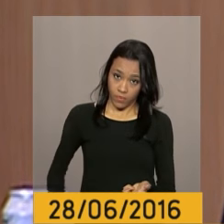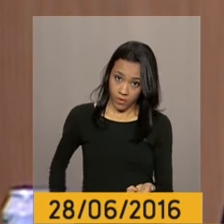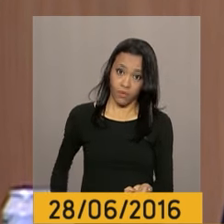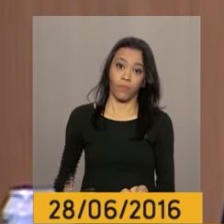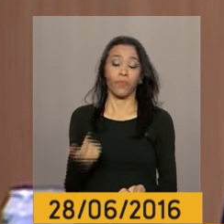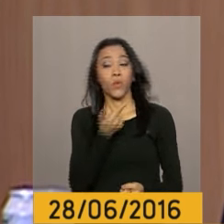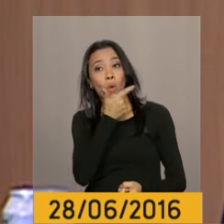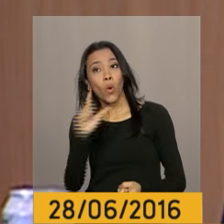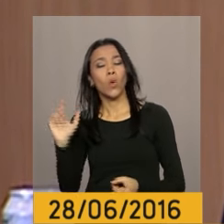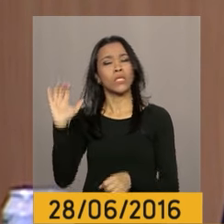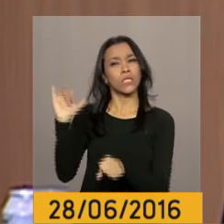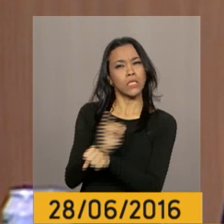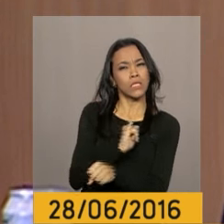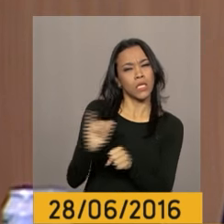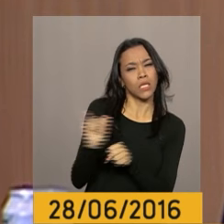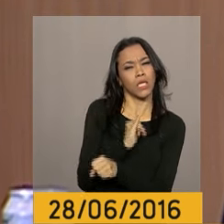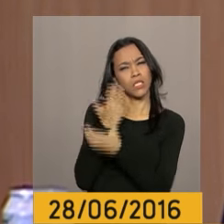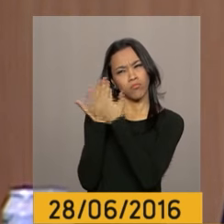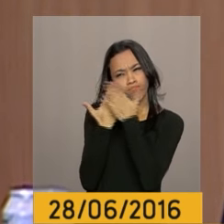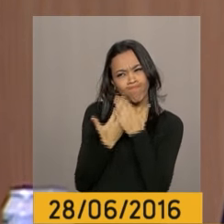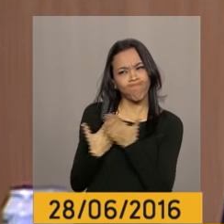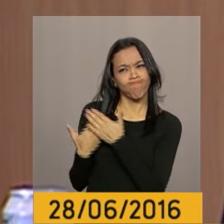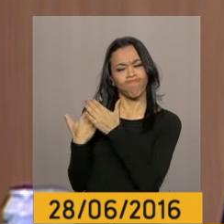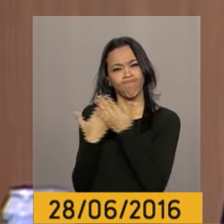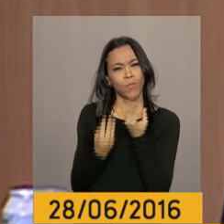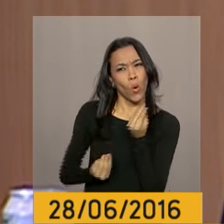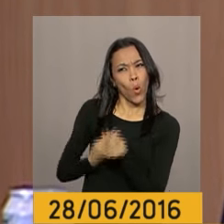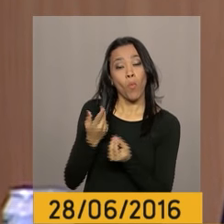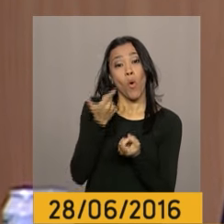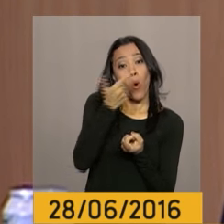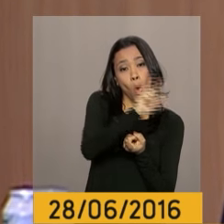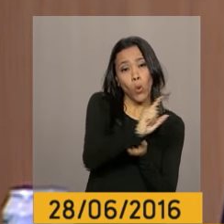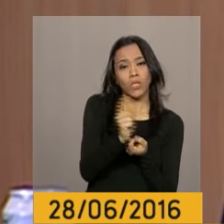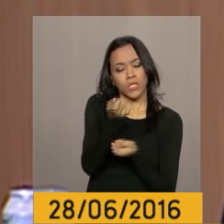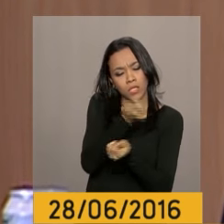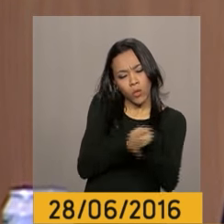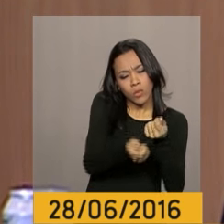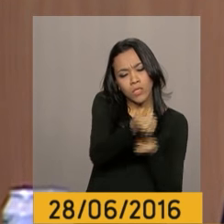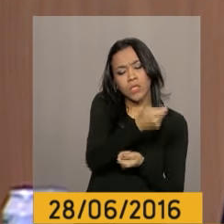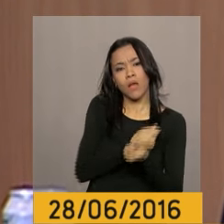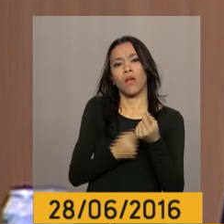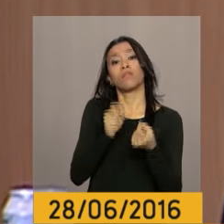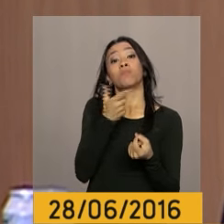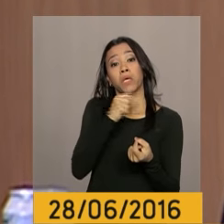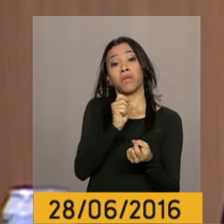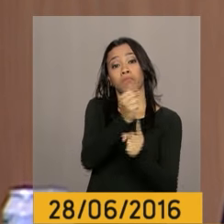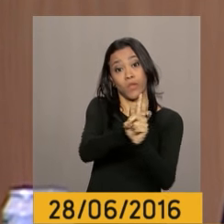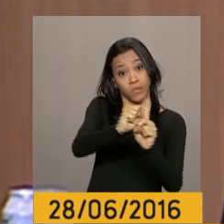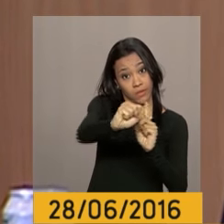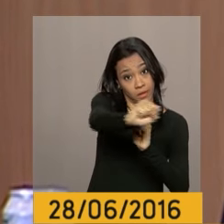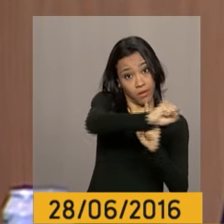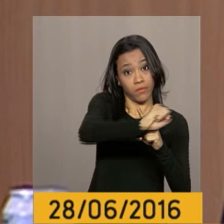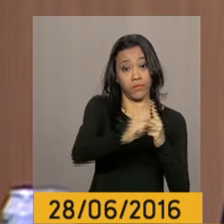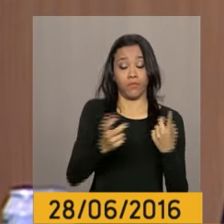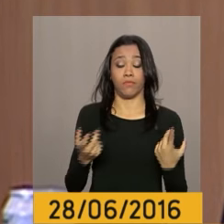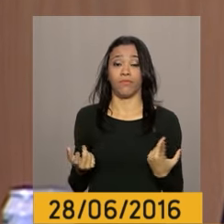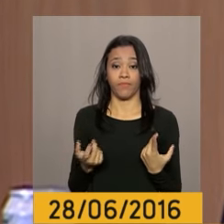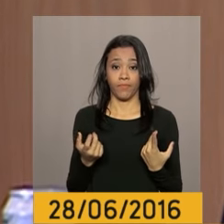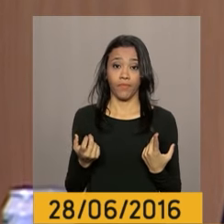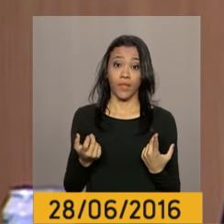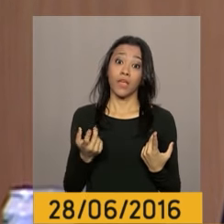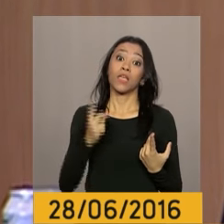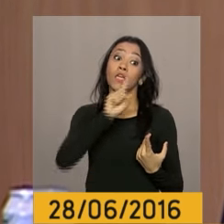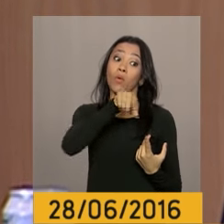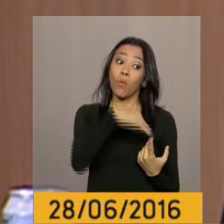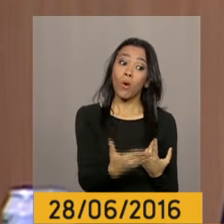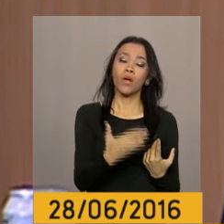avaliadas, estudadas, outras negociadas com a sociedade. Na medida em que a incerteza